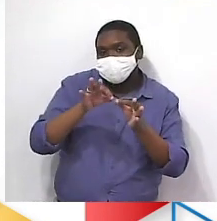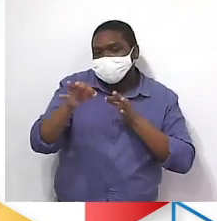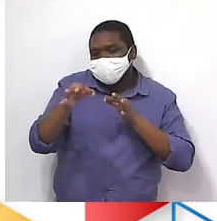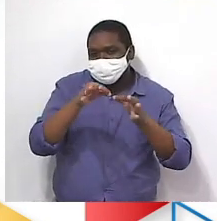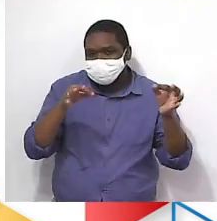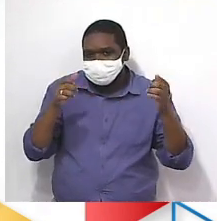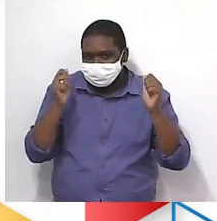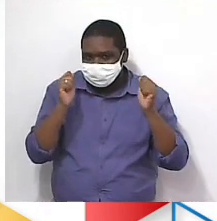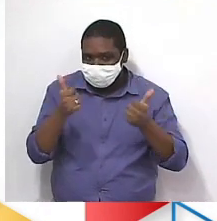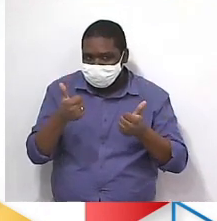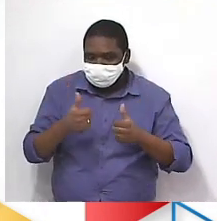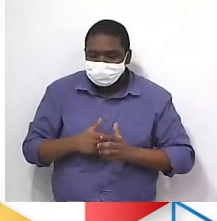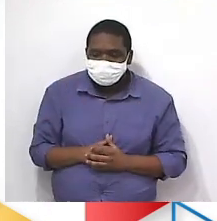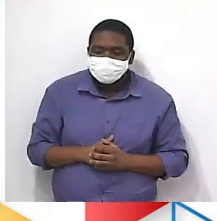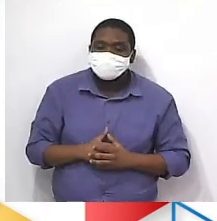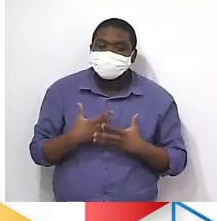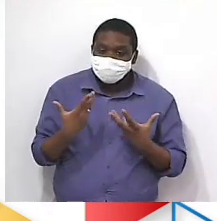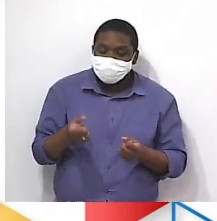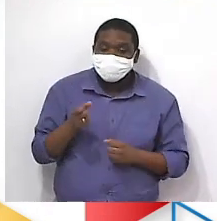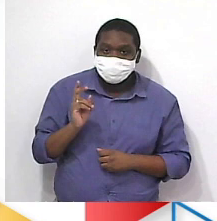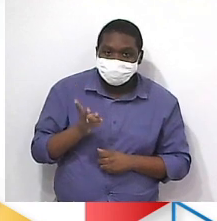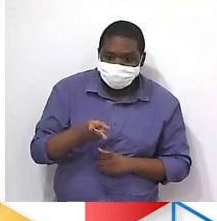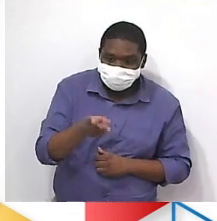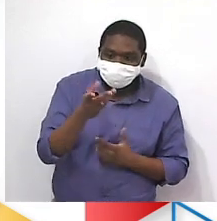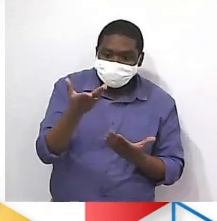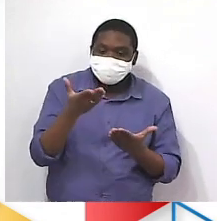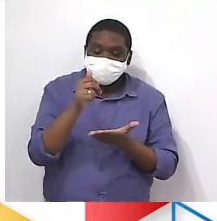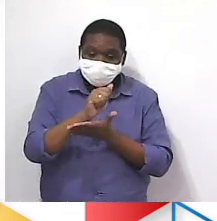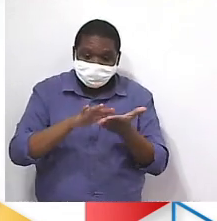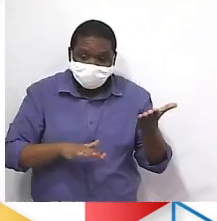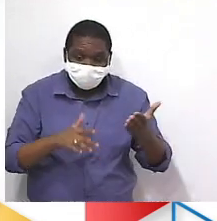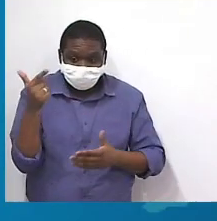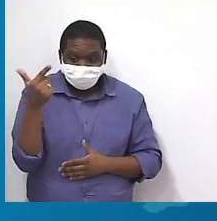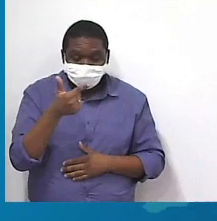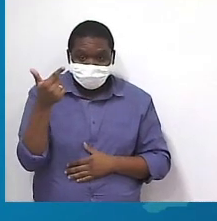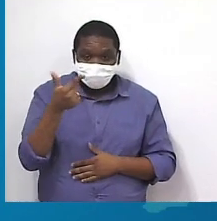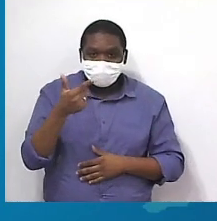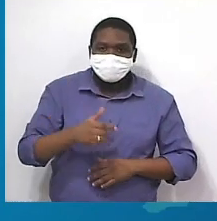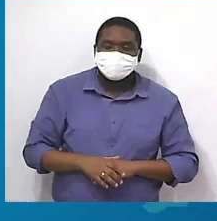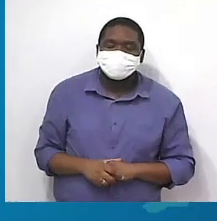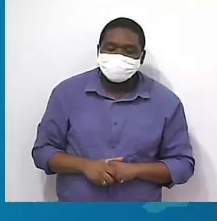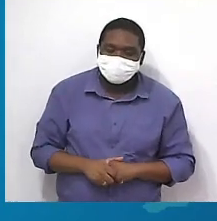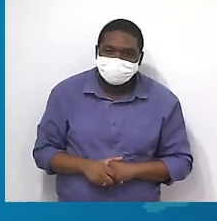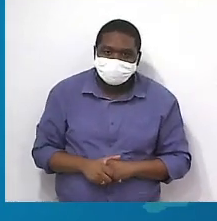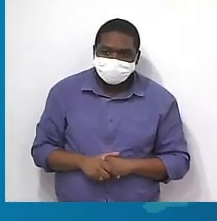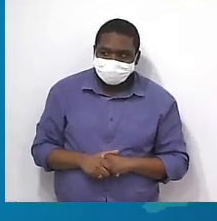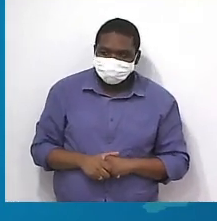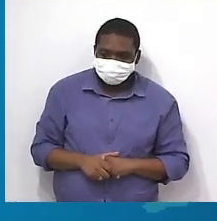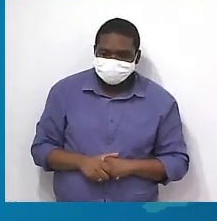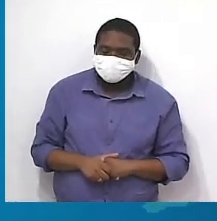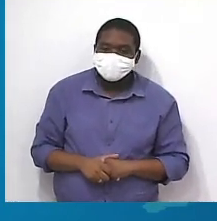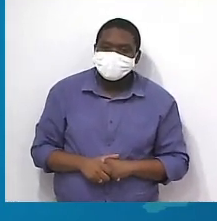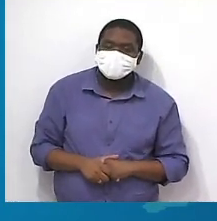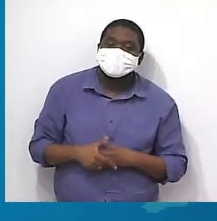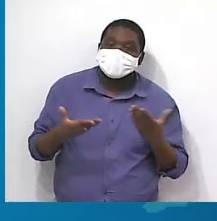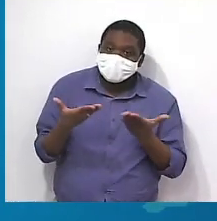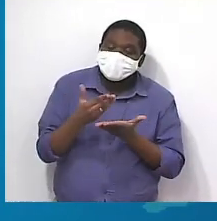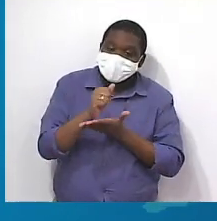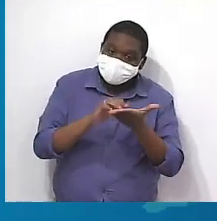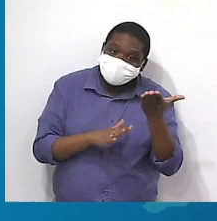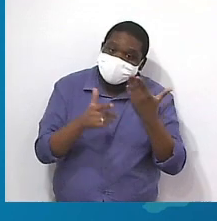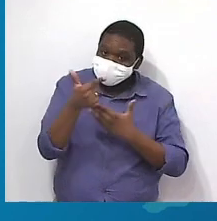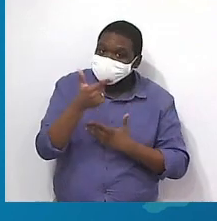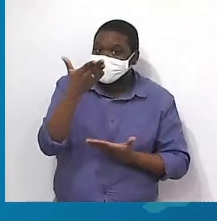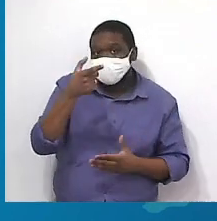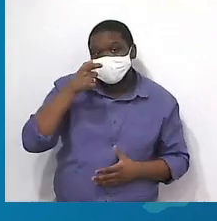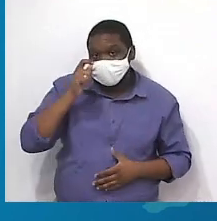Tá tranquilo? Então segue comigo que tem atividade 2, fechou? Ó, essa atividade 2 é